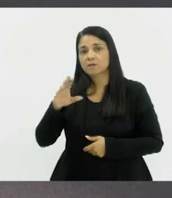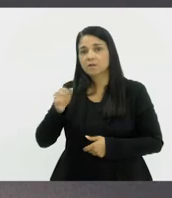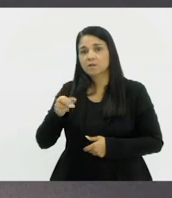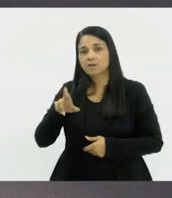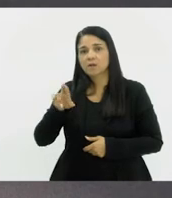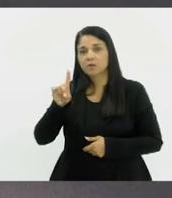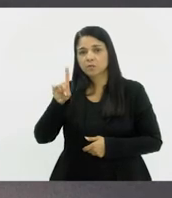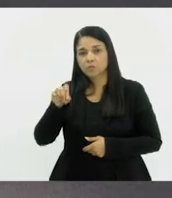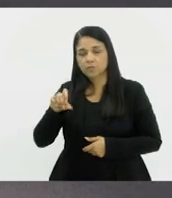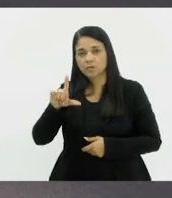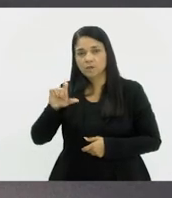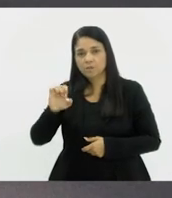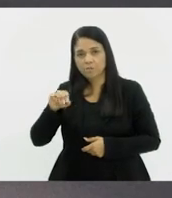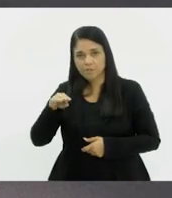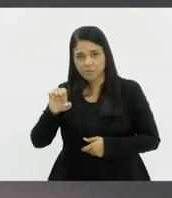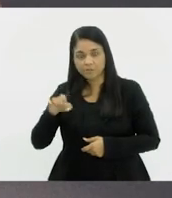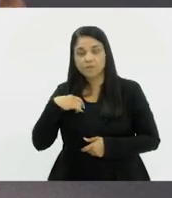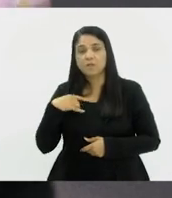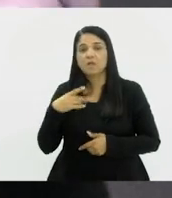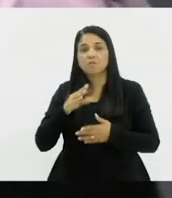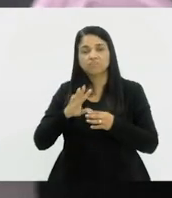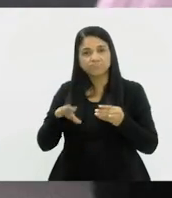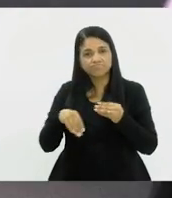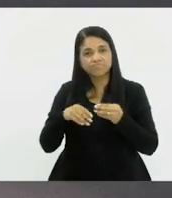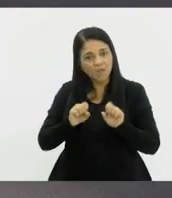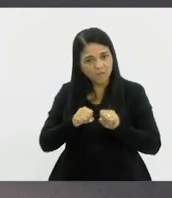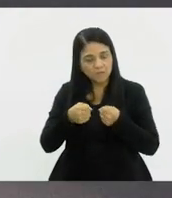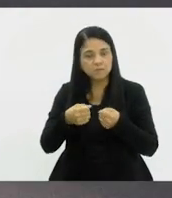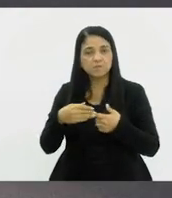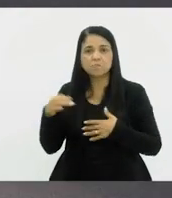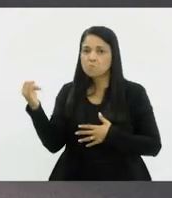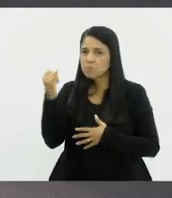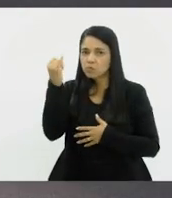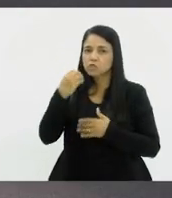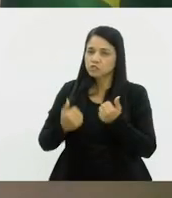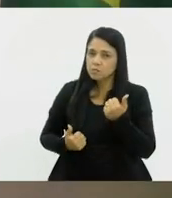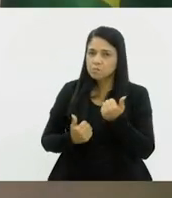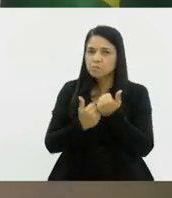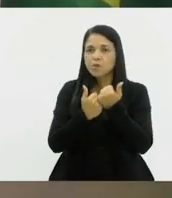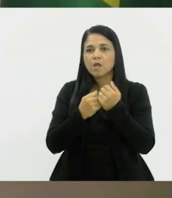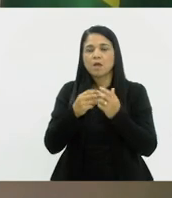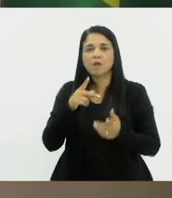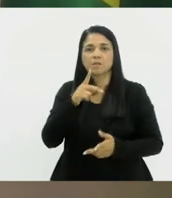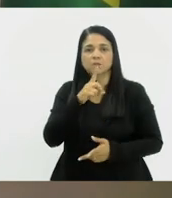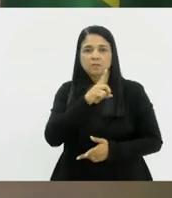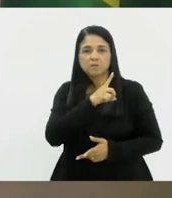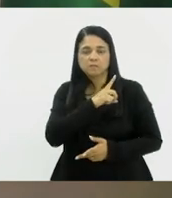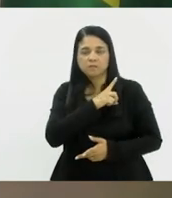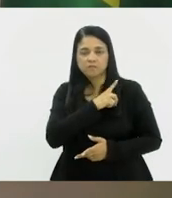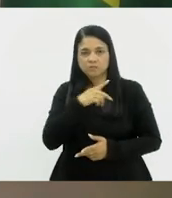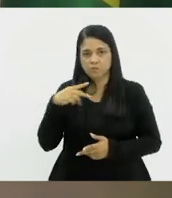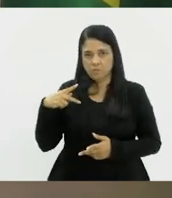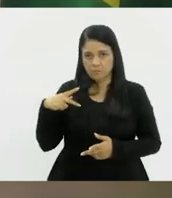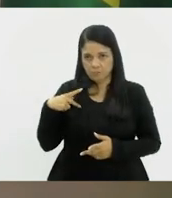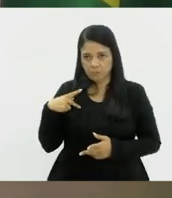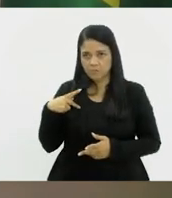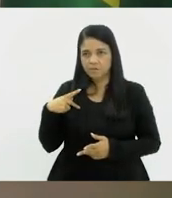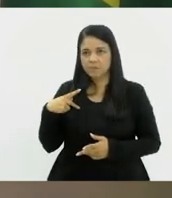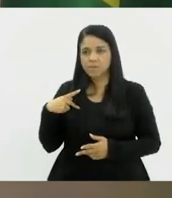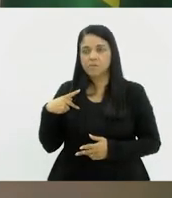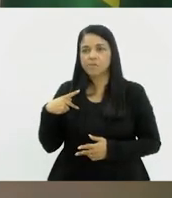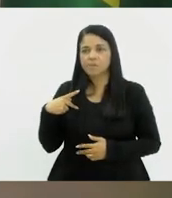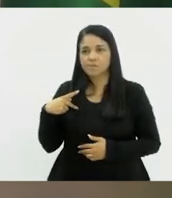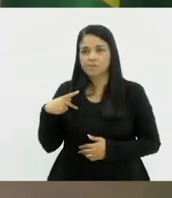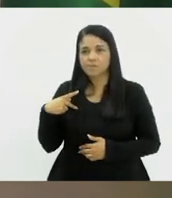vou reforçar aqui que é super importante apoiarmos essa iniciativa da Defensoria Pública entendeu é É